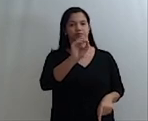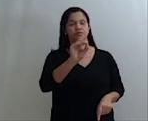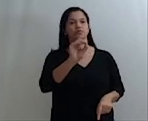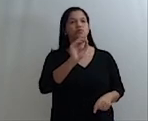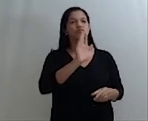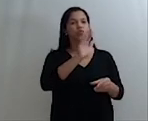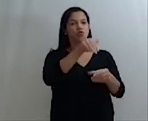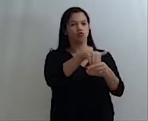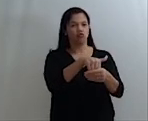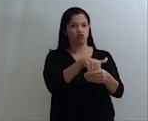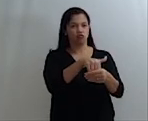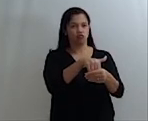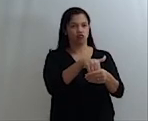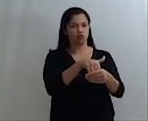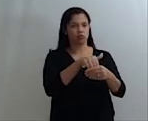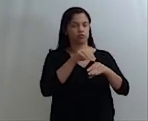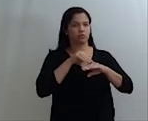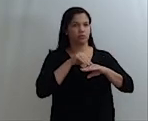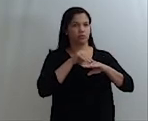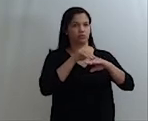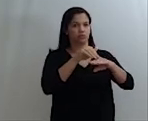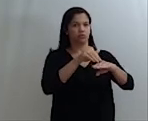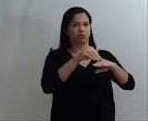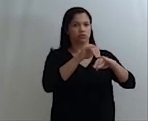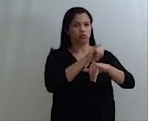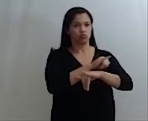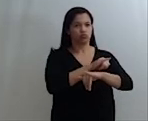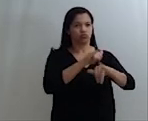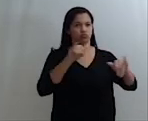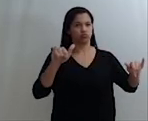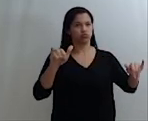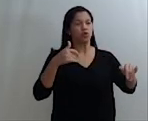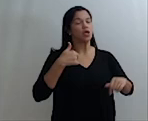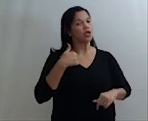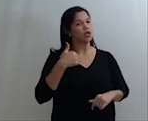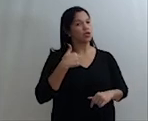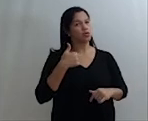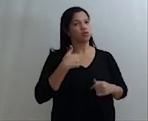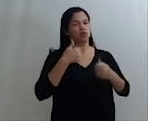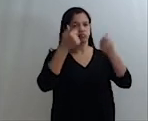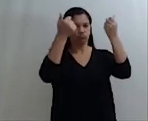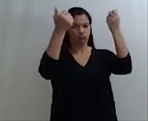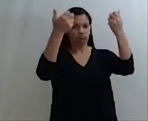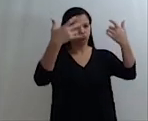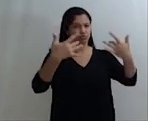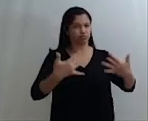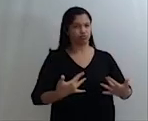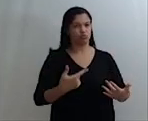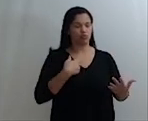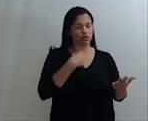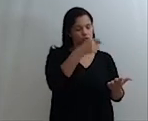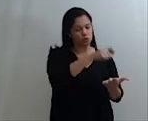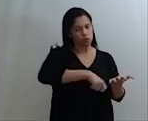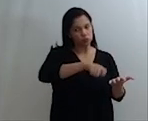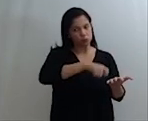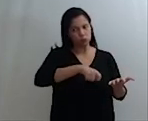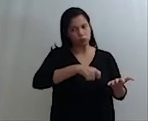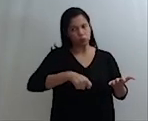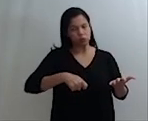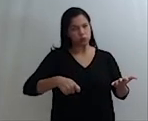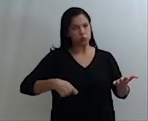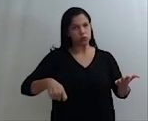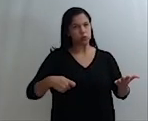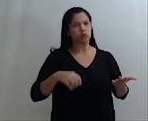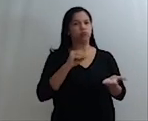antecedência eu até não elaborei Ministro Rogério ainda voto escrito mas vou fazer assim a